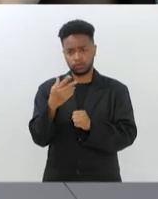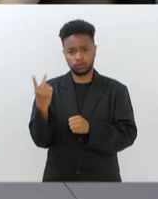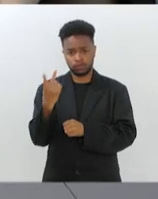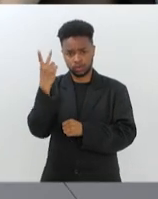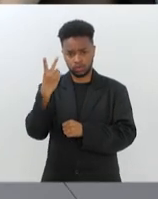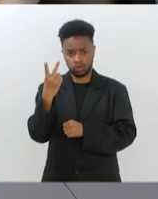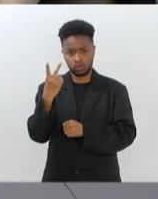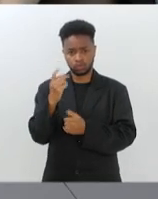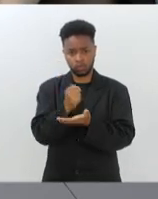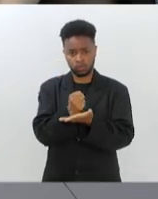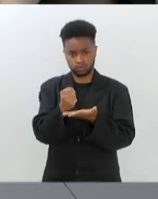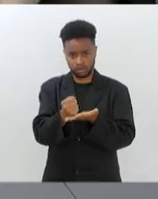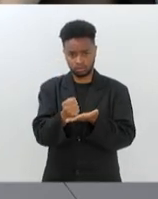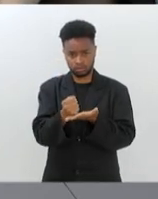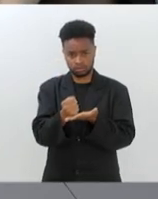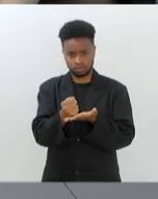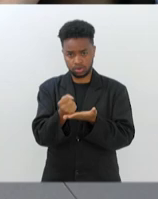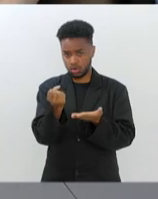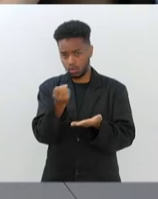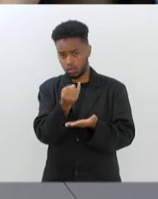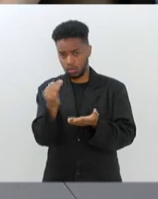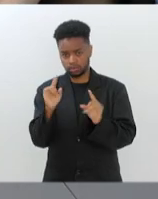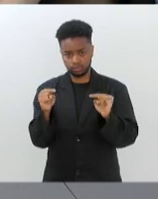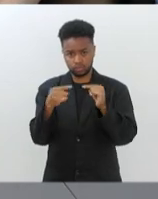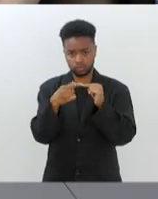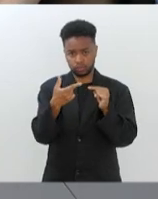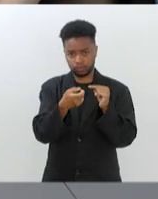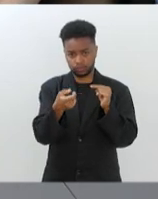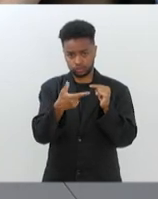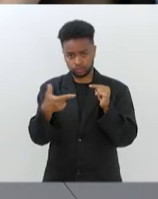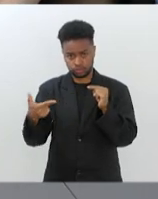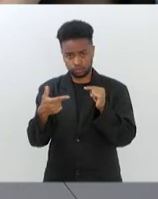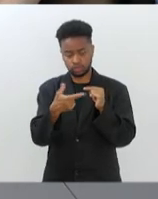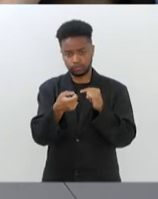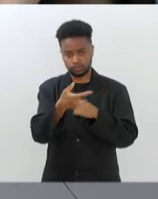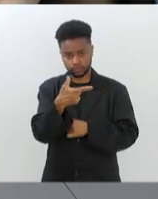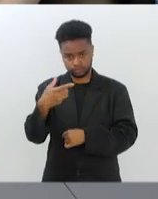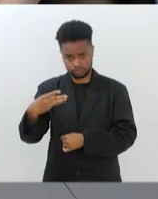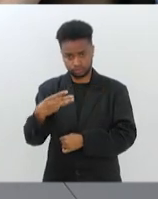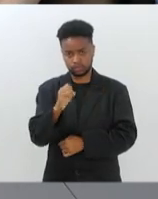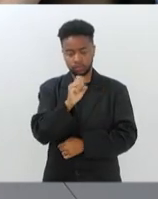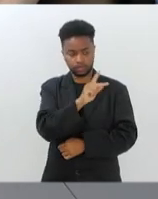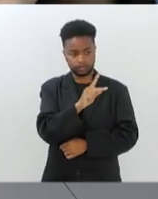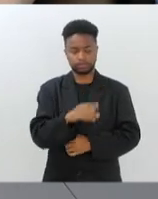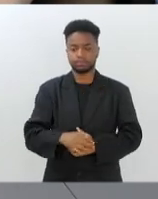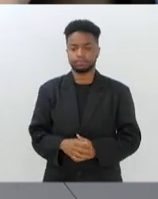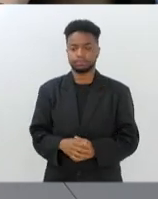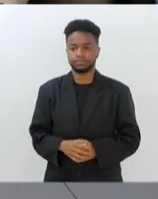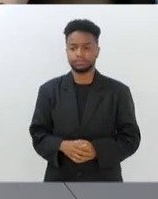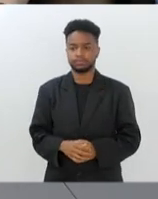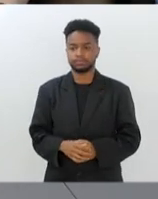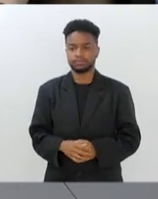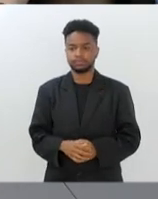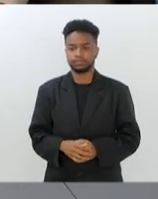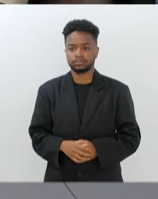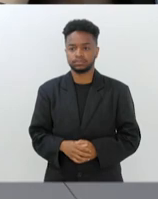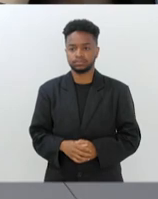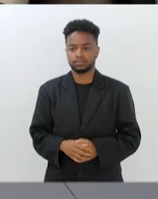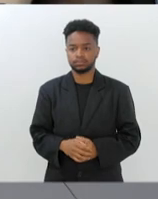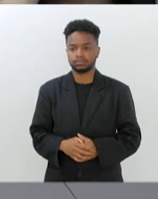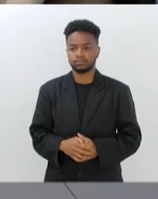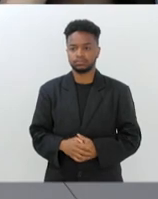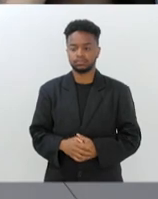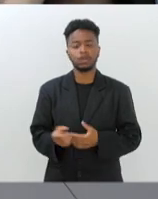de contrato quanto que referente a 2022 e 23 então foram executados exato tá volta ali por favor